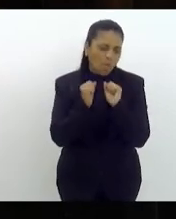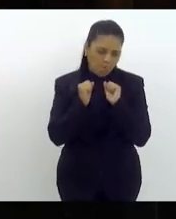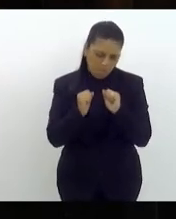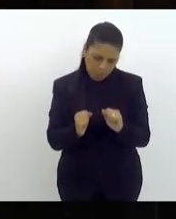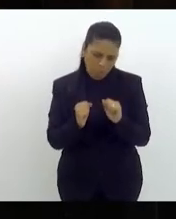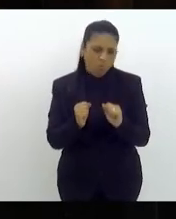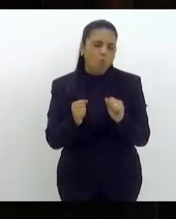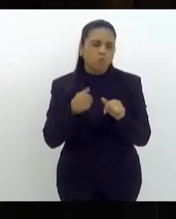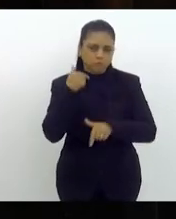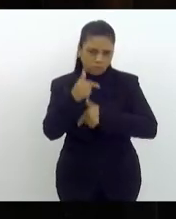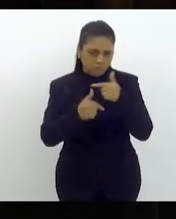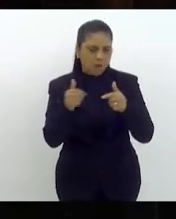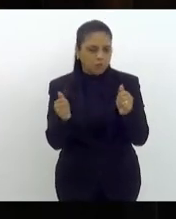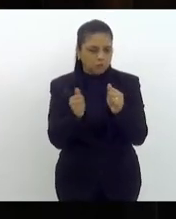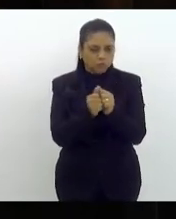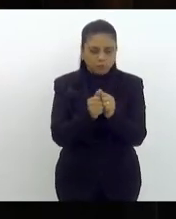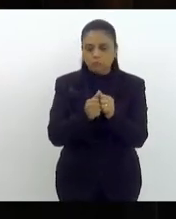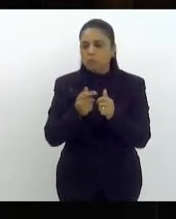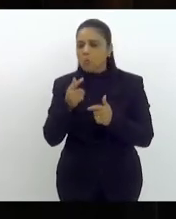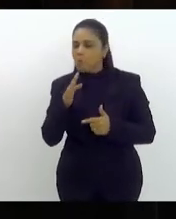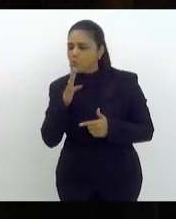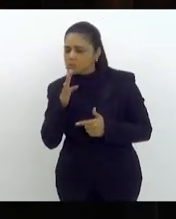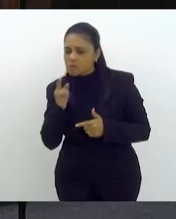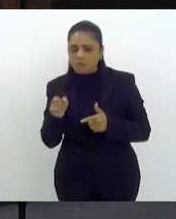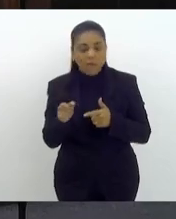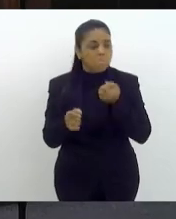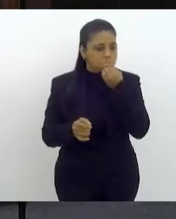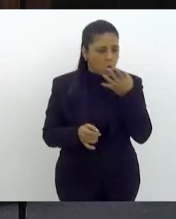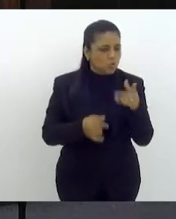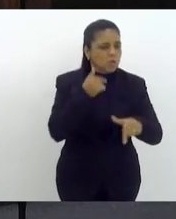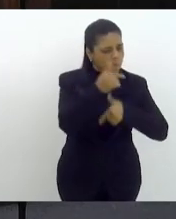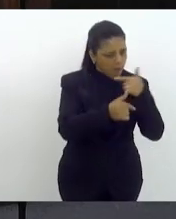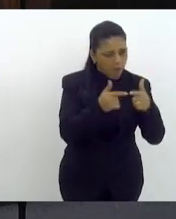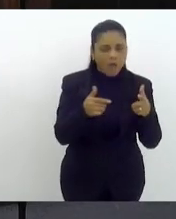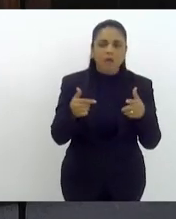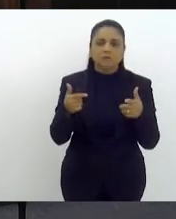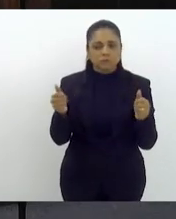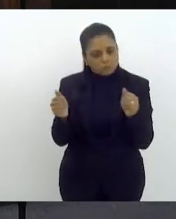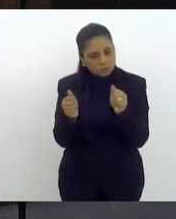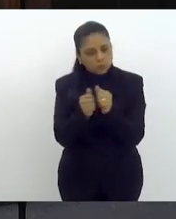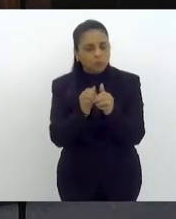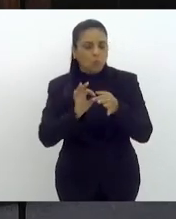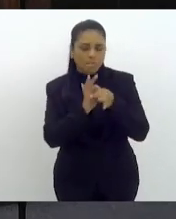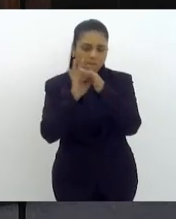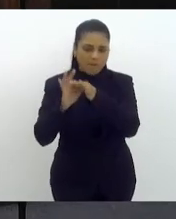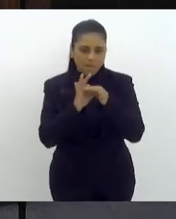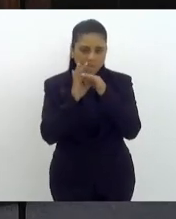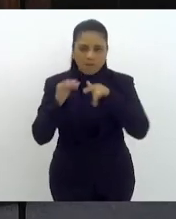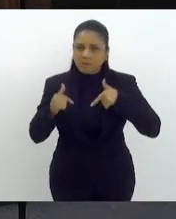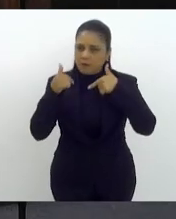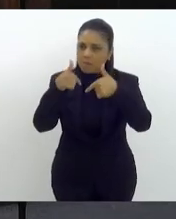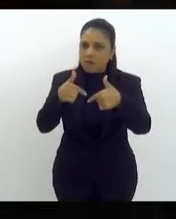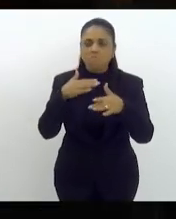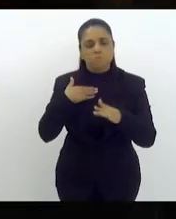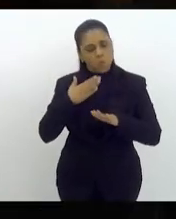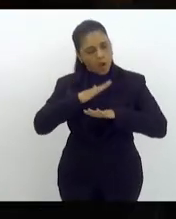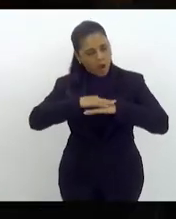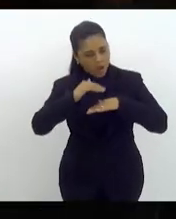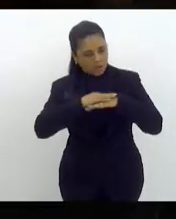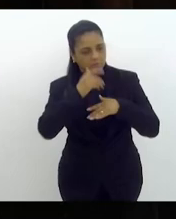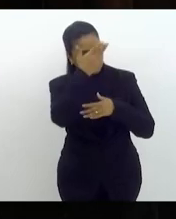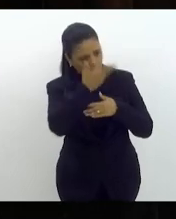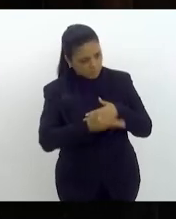reconhecimento de ambas as partes do bom trabalho então fica aqui também o meu carinho por vossa excelência Presidente Então nesse sentido